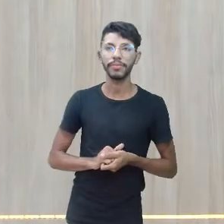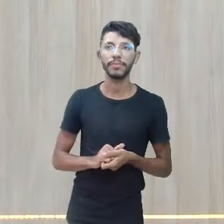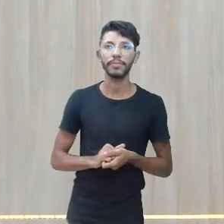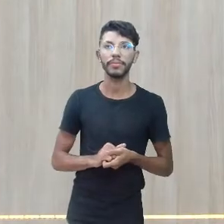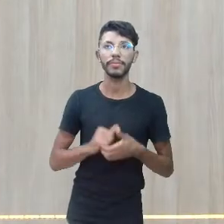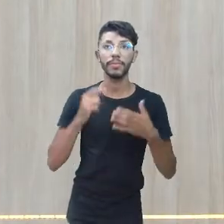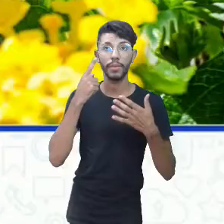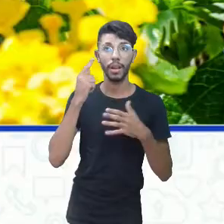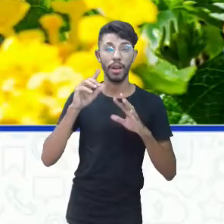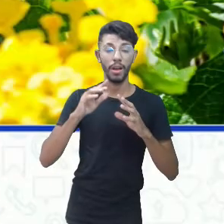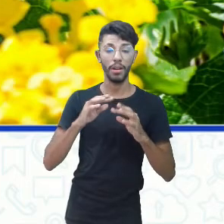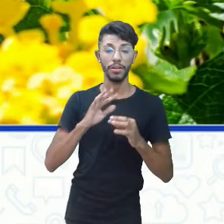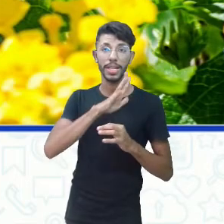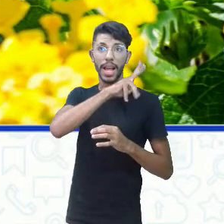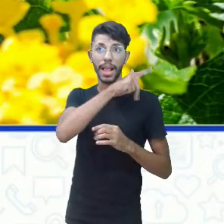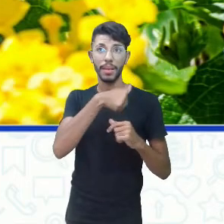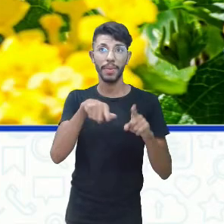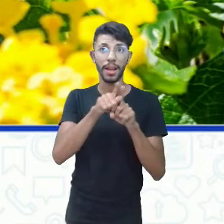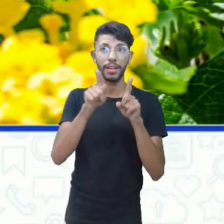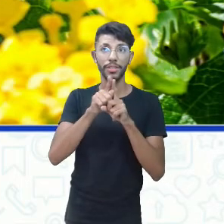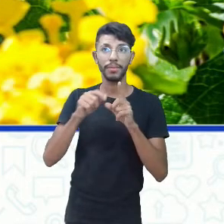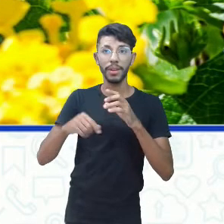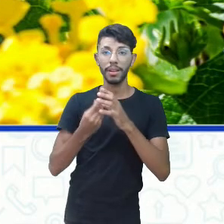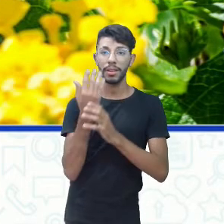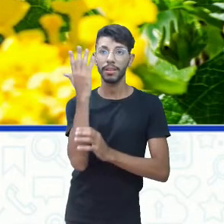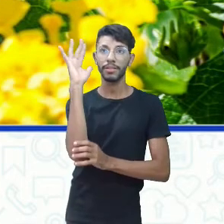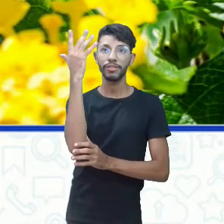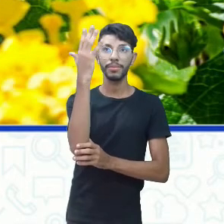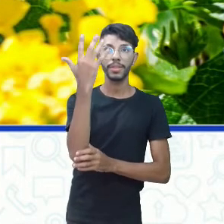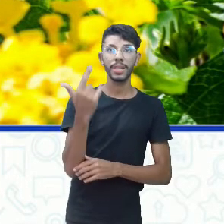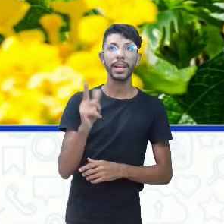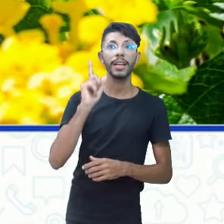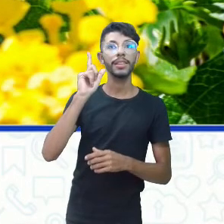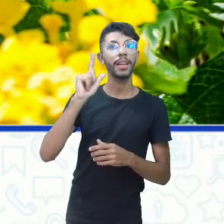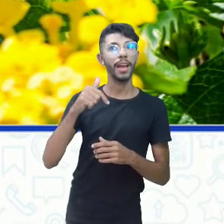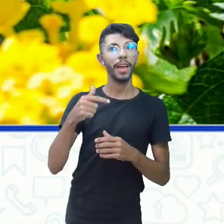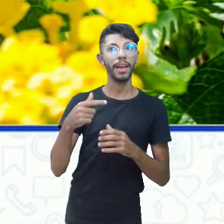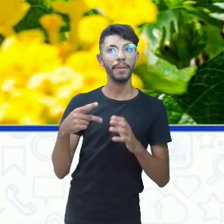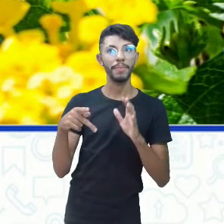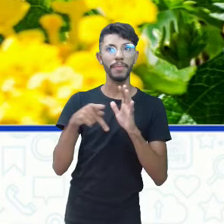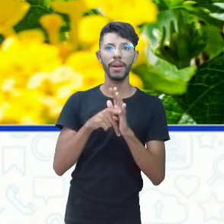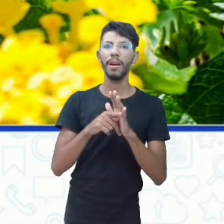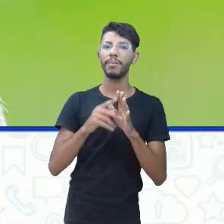Os animais e as plantas tornaram-se tradicionais nesse gênero.